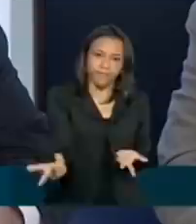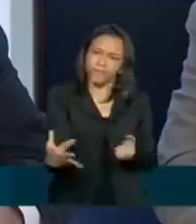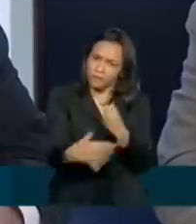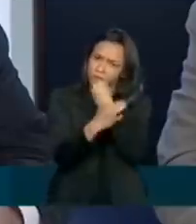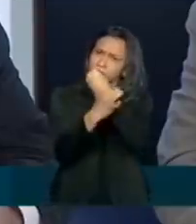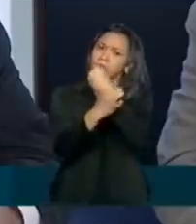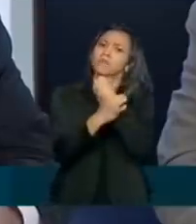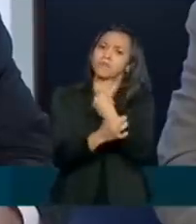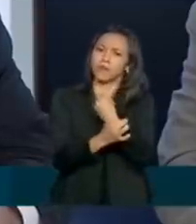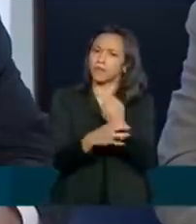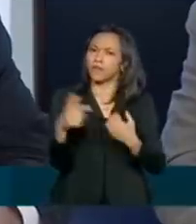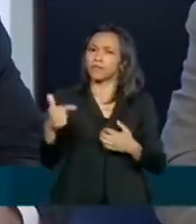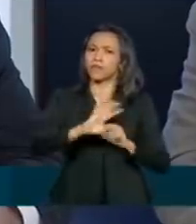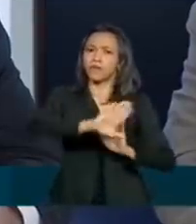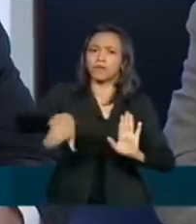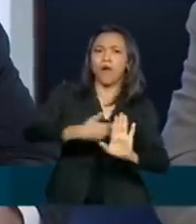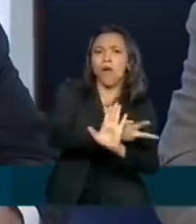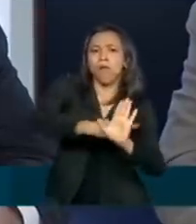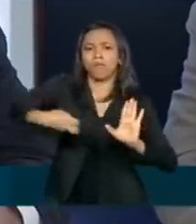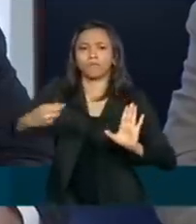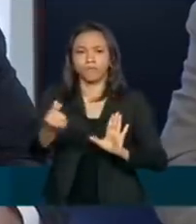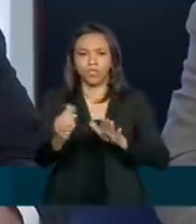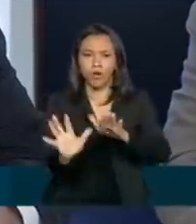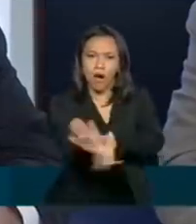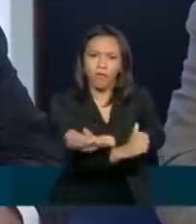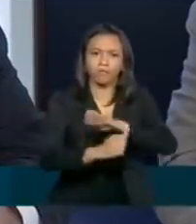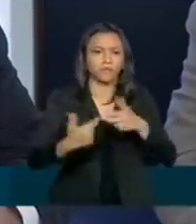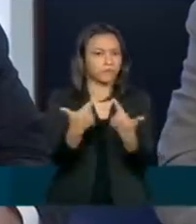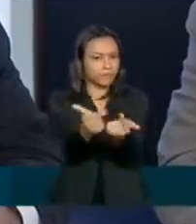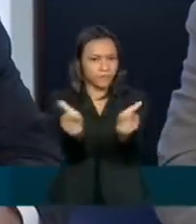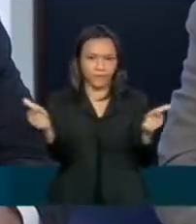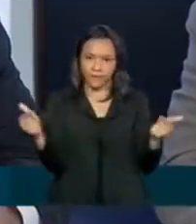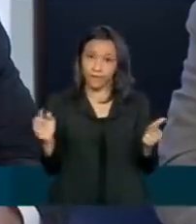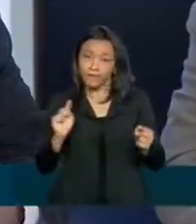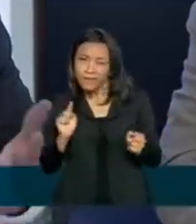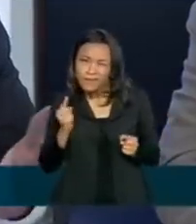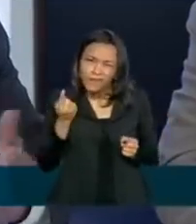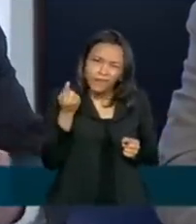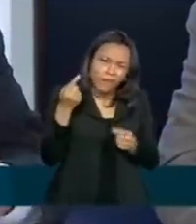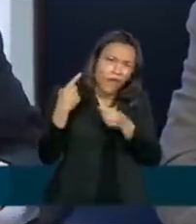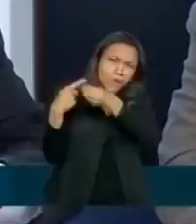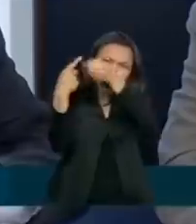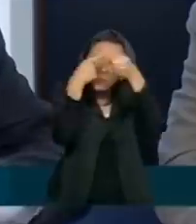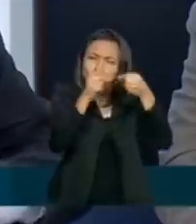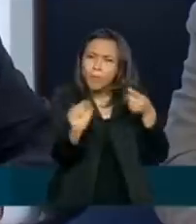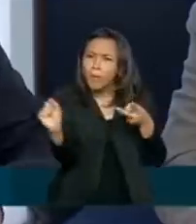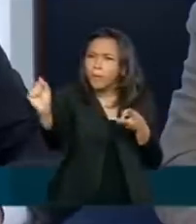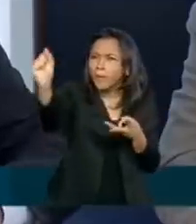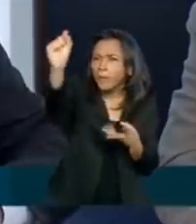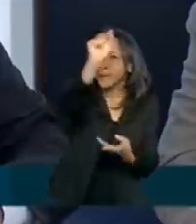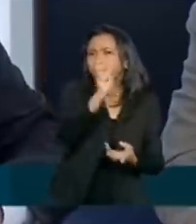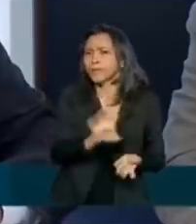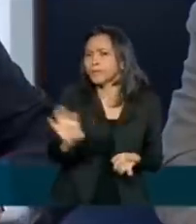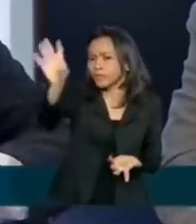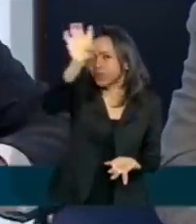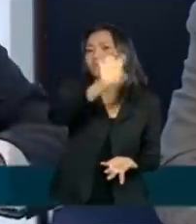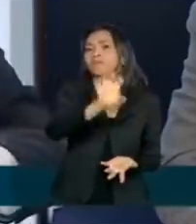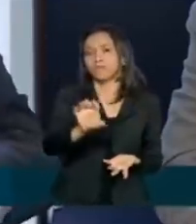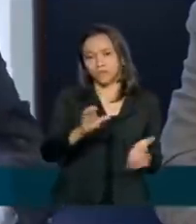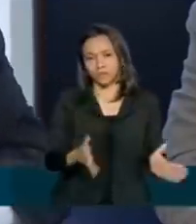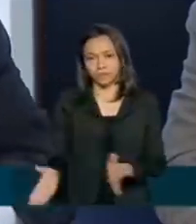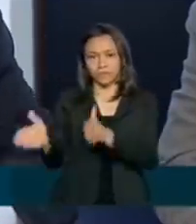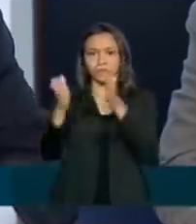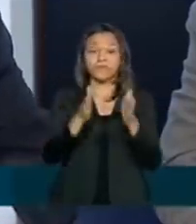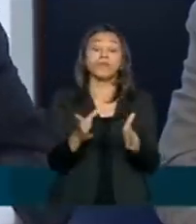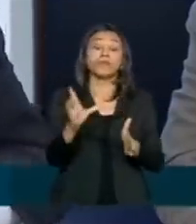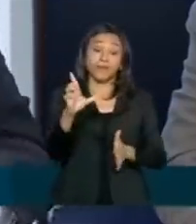nenhum outro tipo de desvio de finalidade ou perda desses recursos na ponta da linha, ou uma aplicação. Tenho